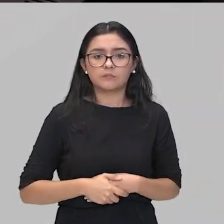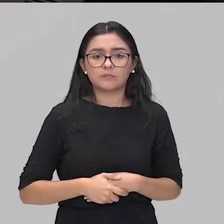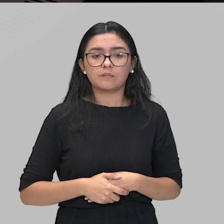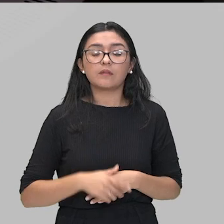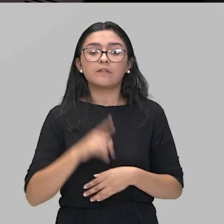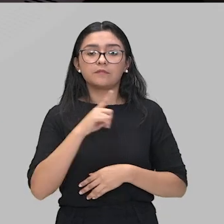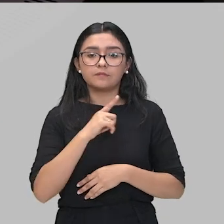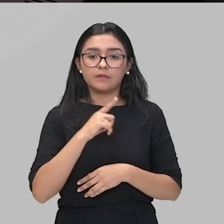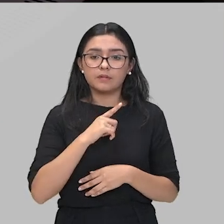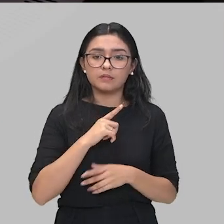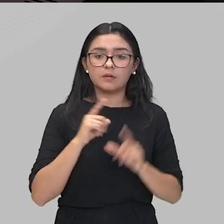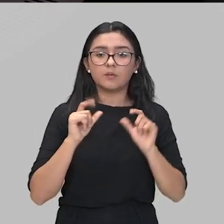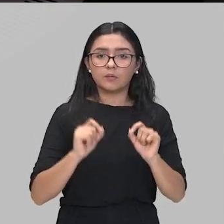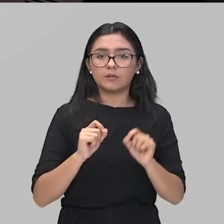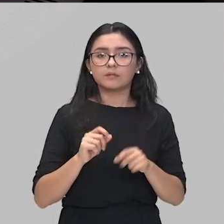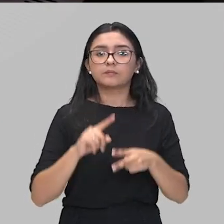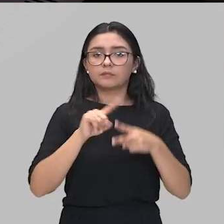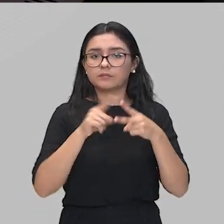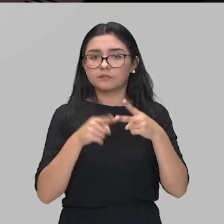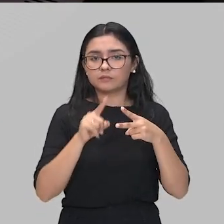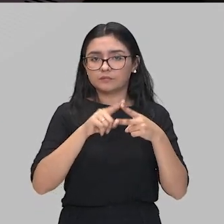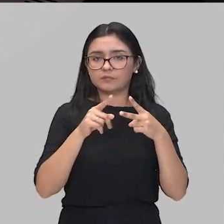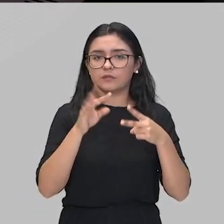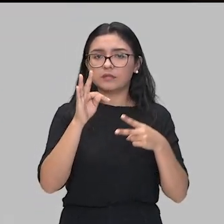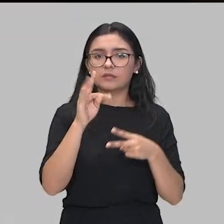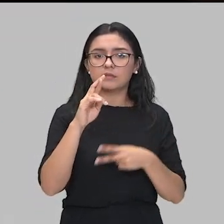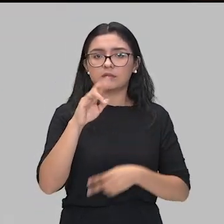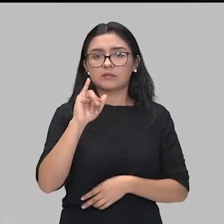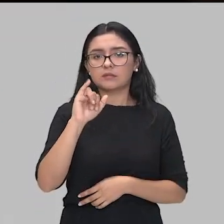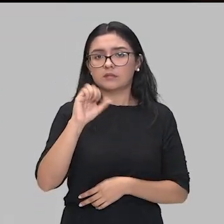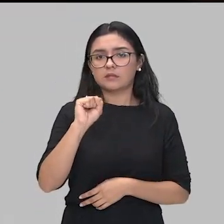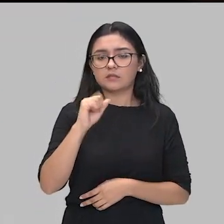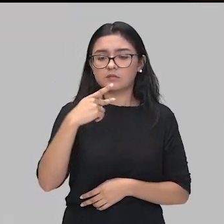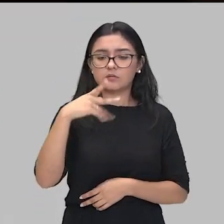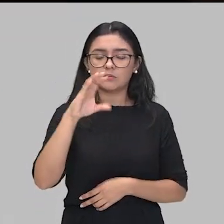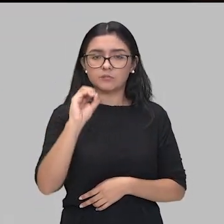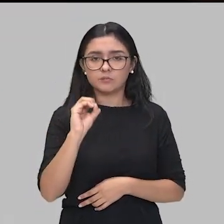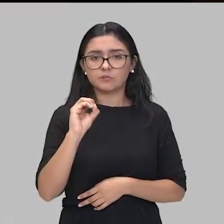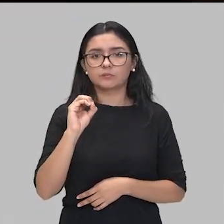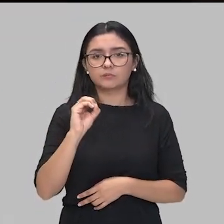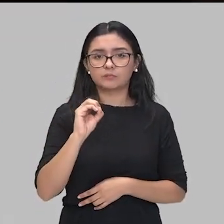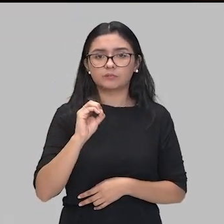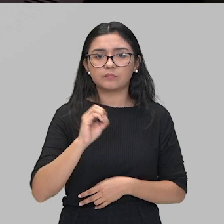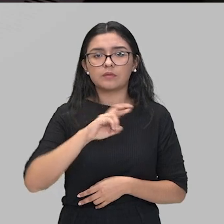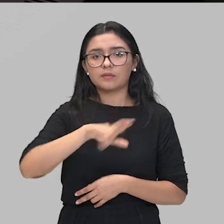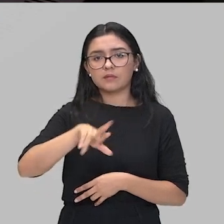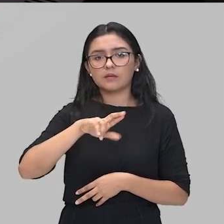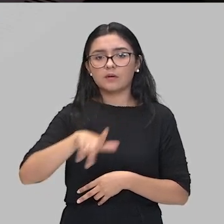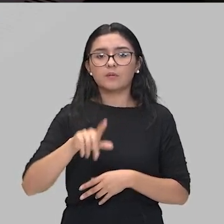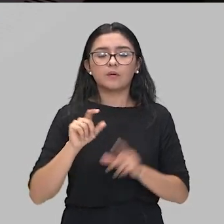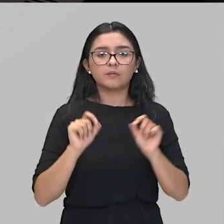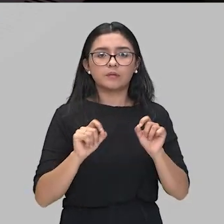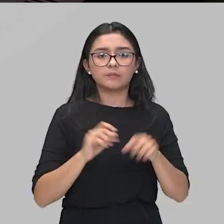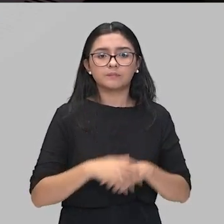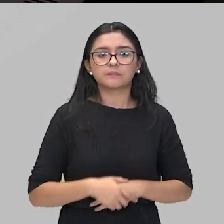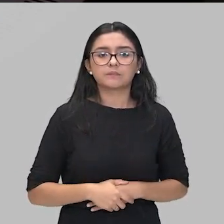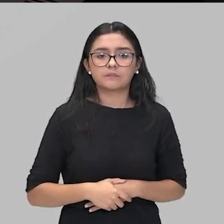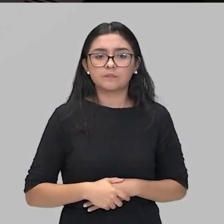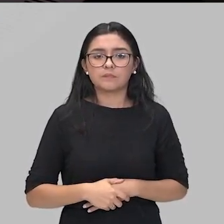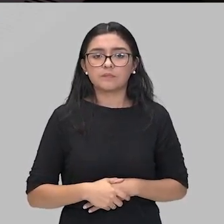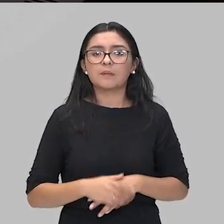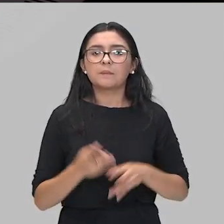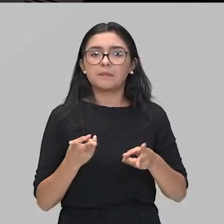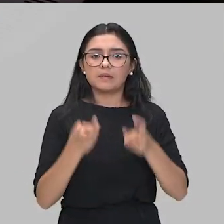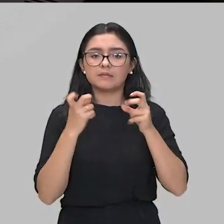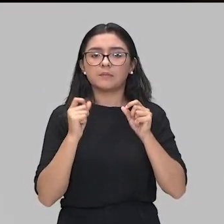um ângulo, chamamos de ângulo crítico, no qual o feixe não é mais refratado. Ele é totalmente refletido, como